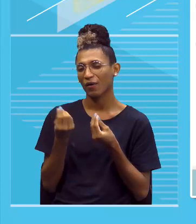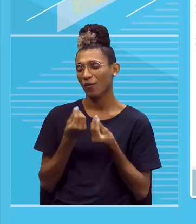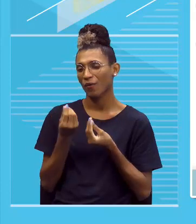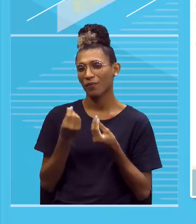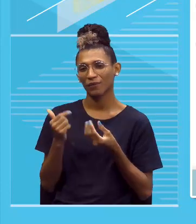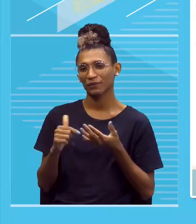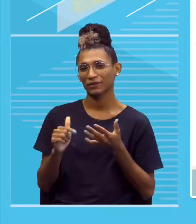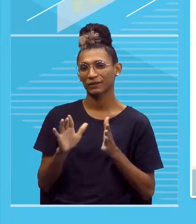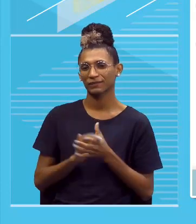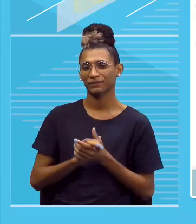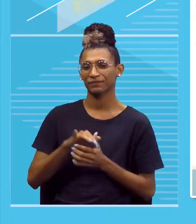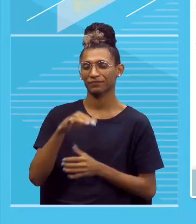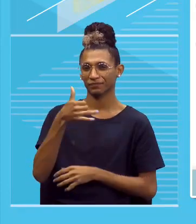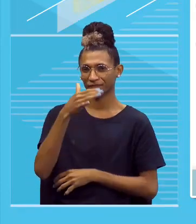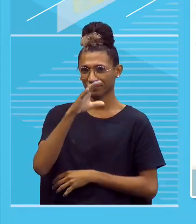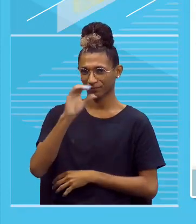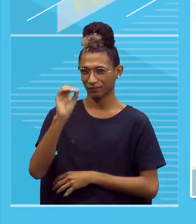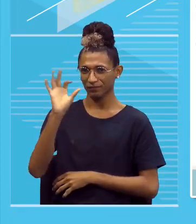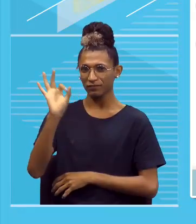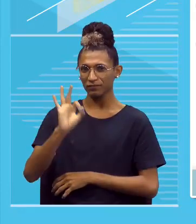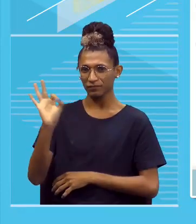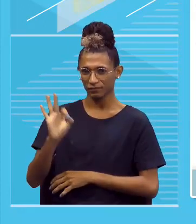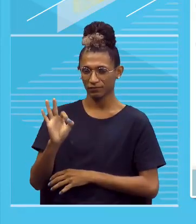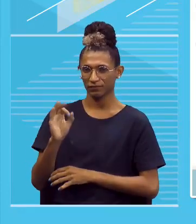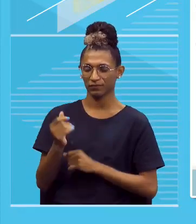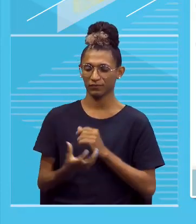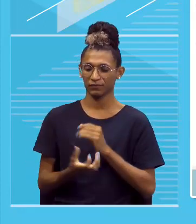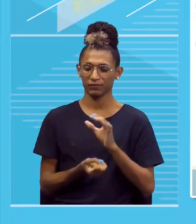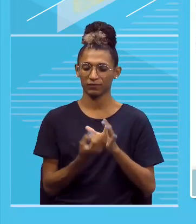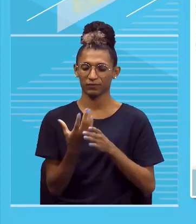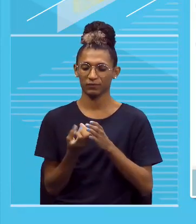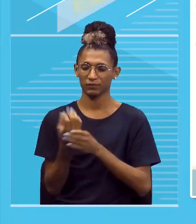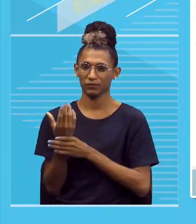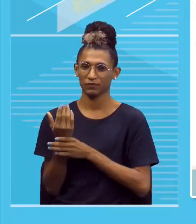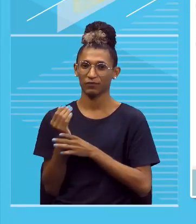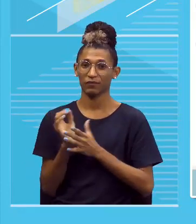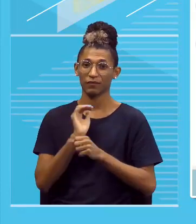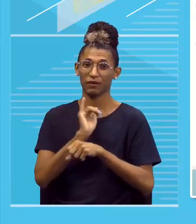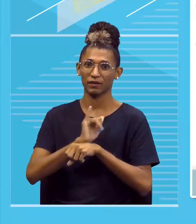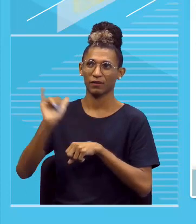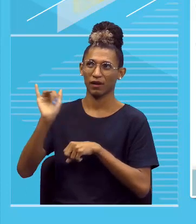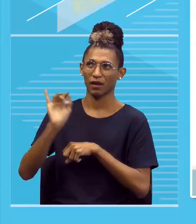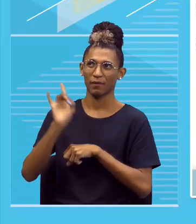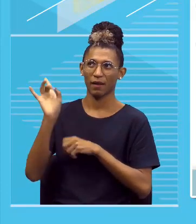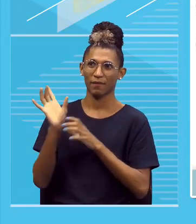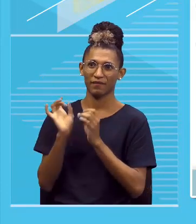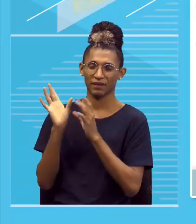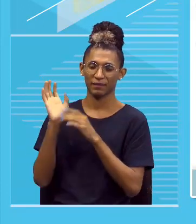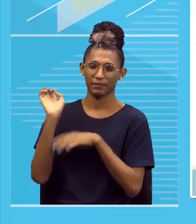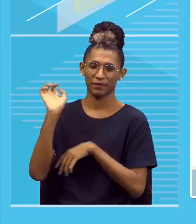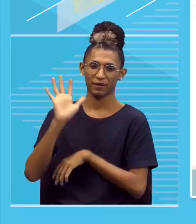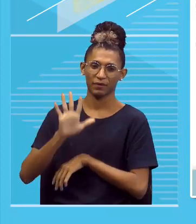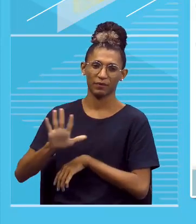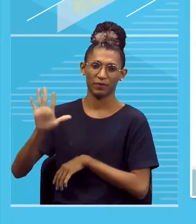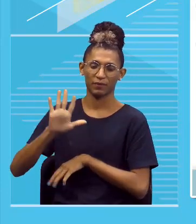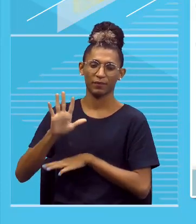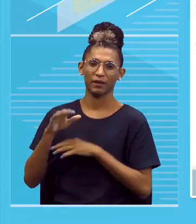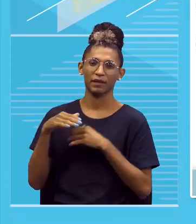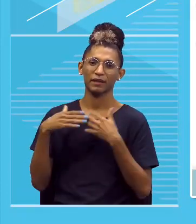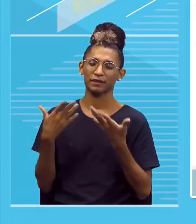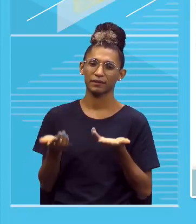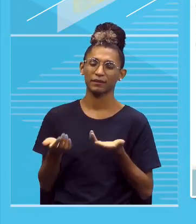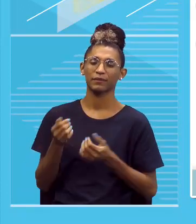100% do que eles produziam era para Europa e assim o